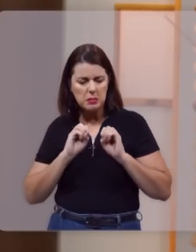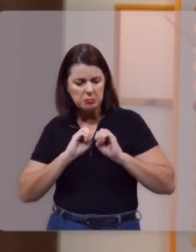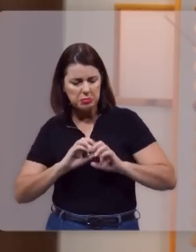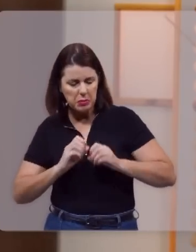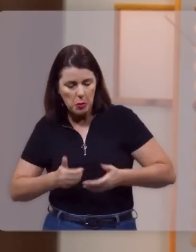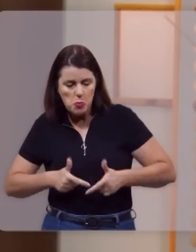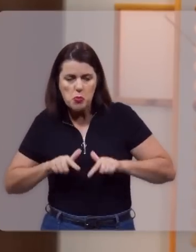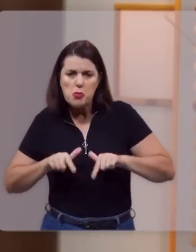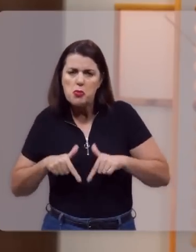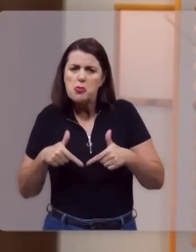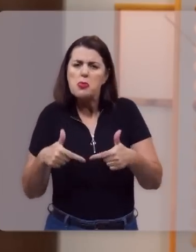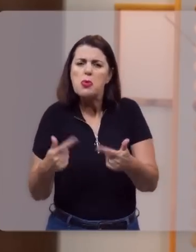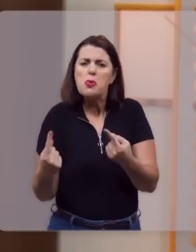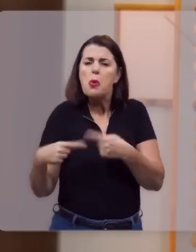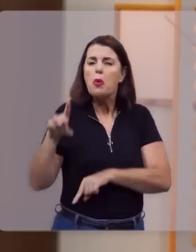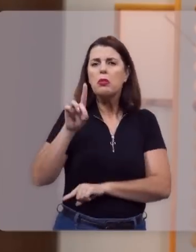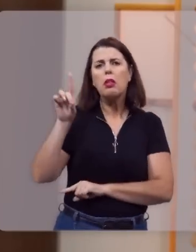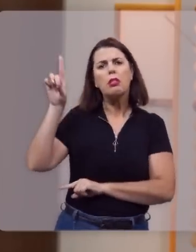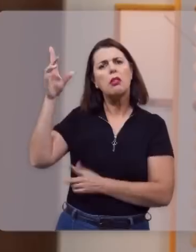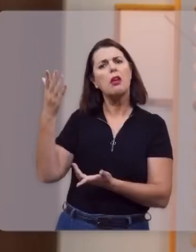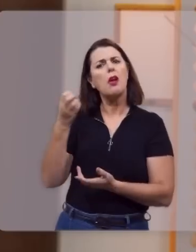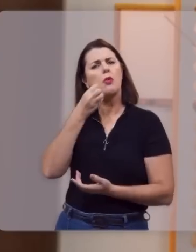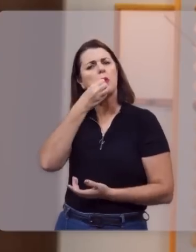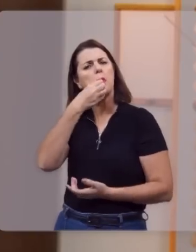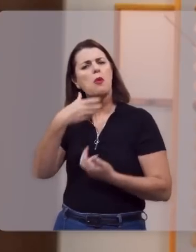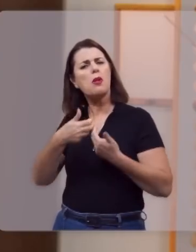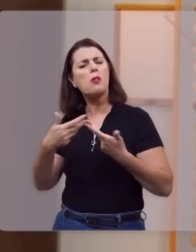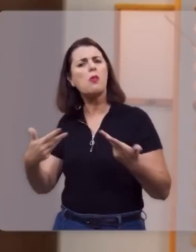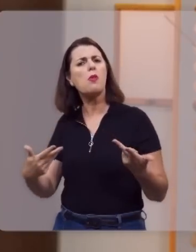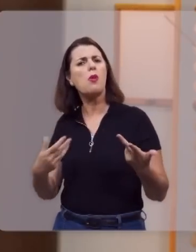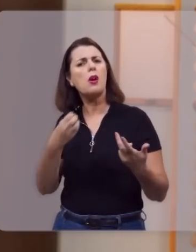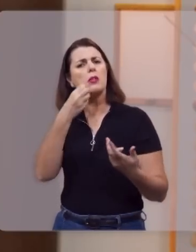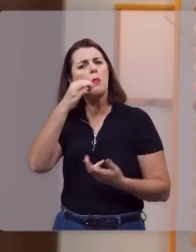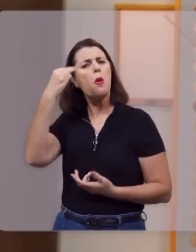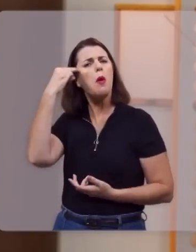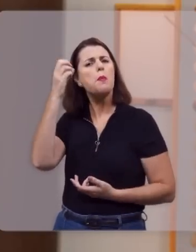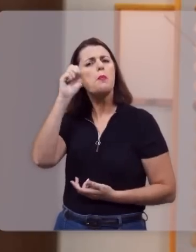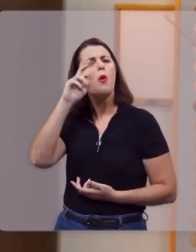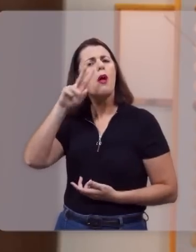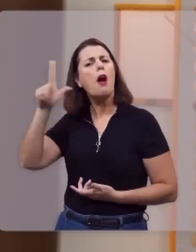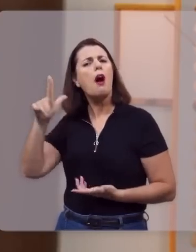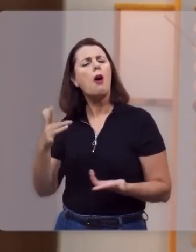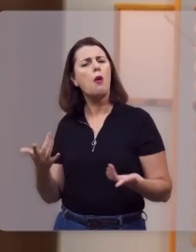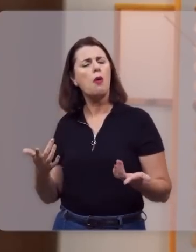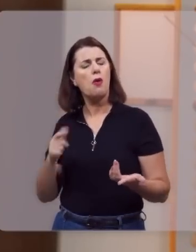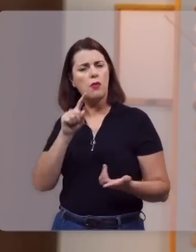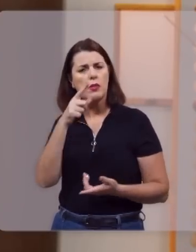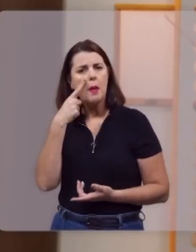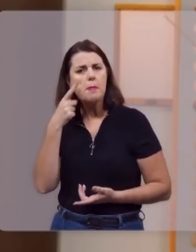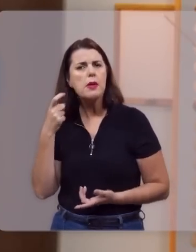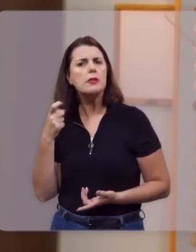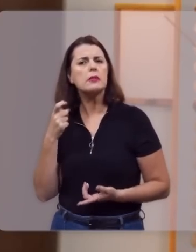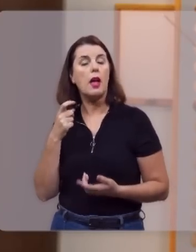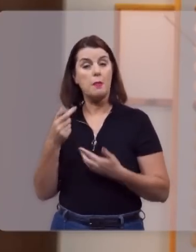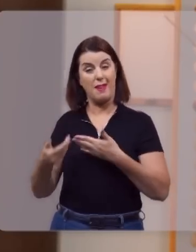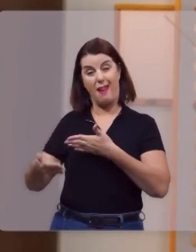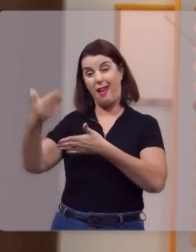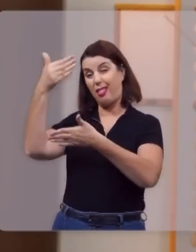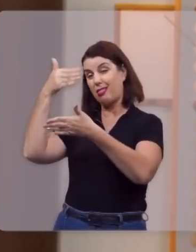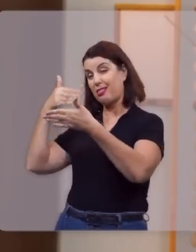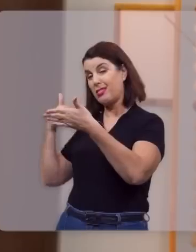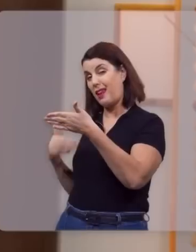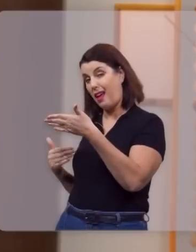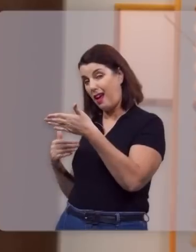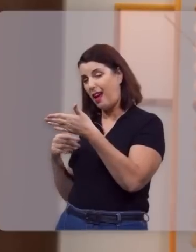incentivo a tudo aquilo que é contrário ao bom senso, à boa moralidade, você percebe que por